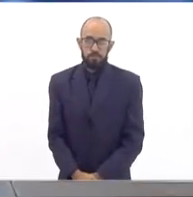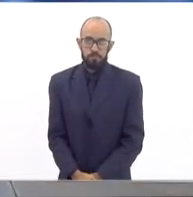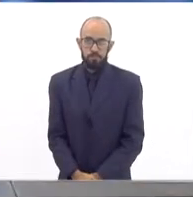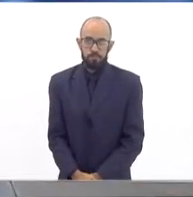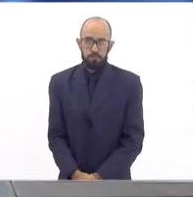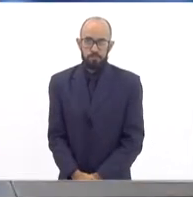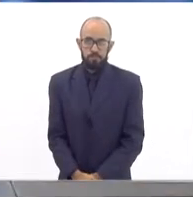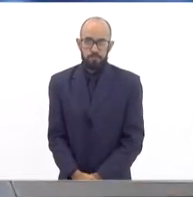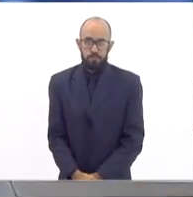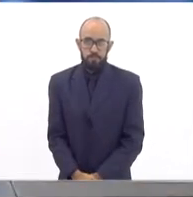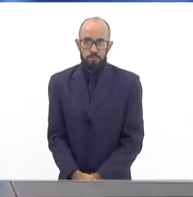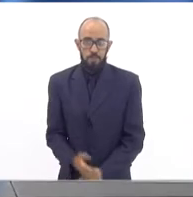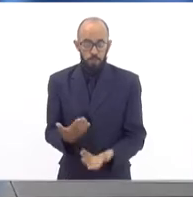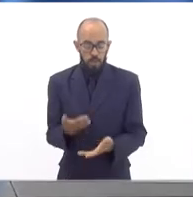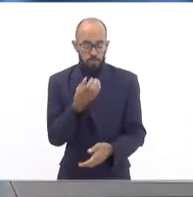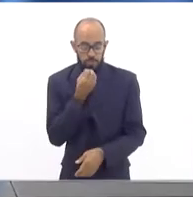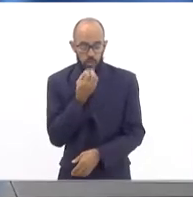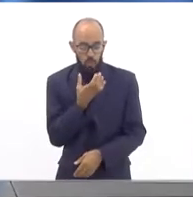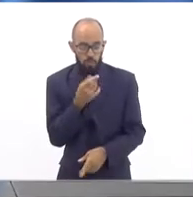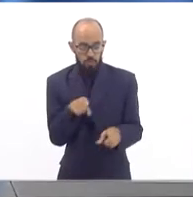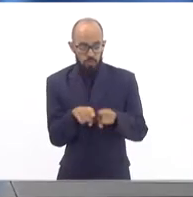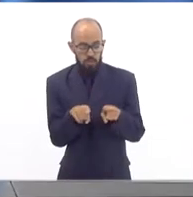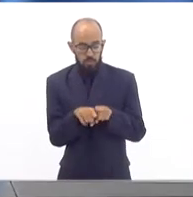das questões que eu queria que você abordasse também,